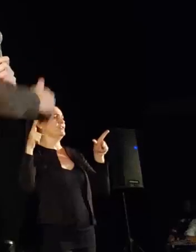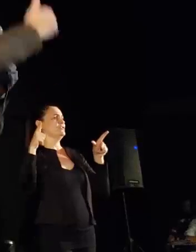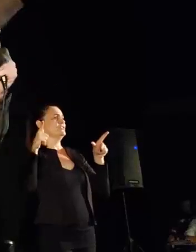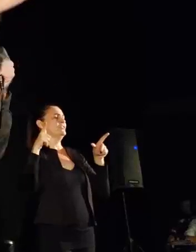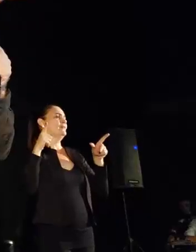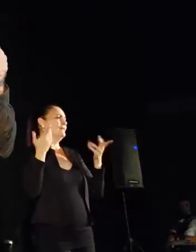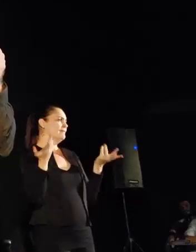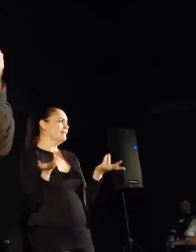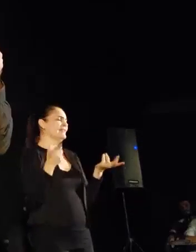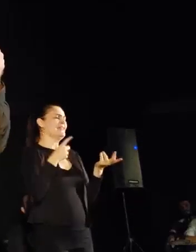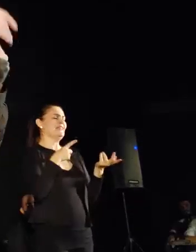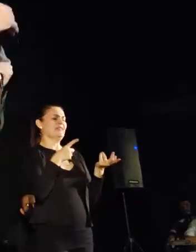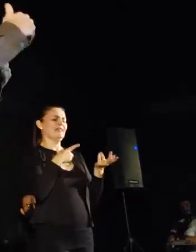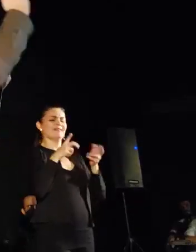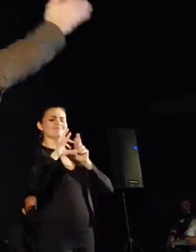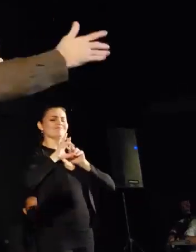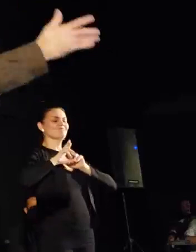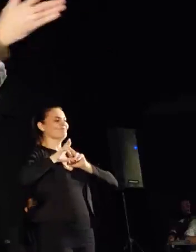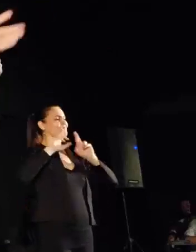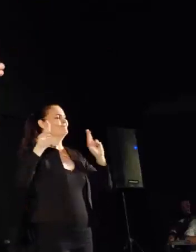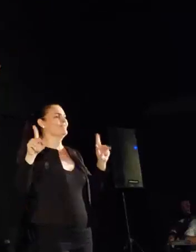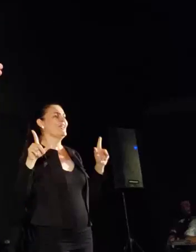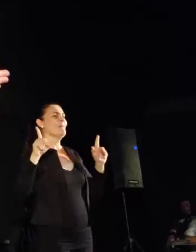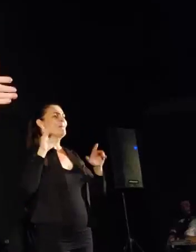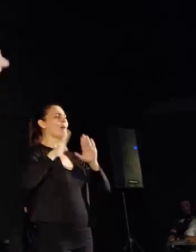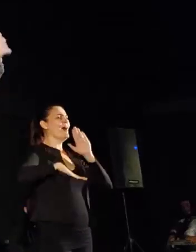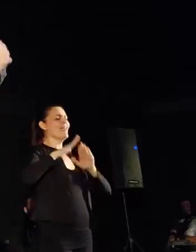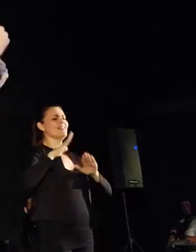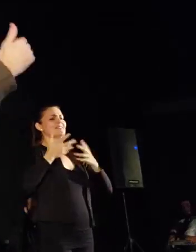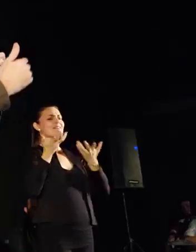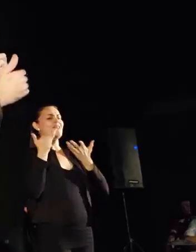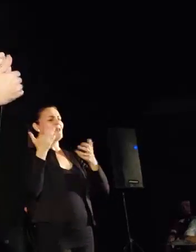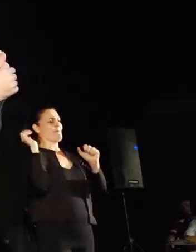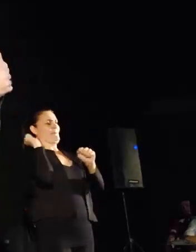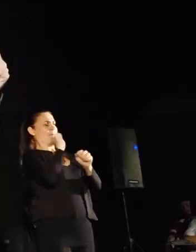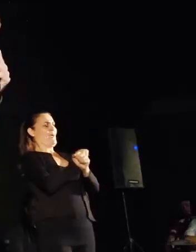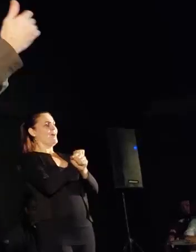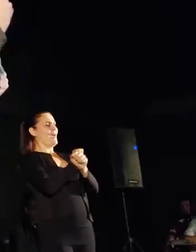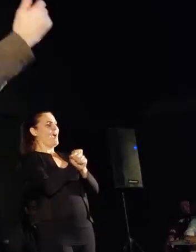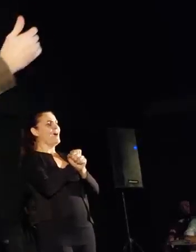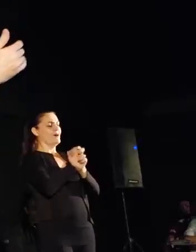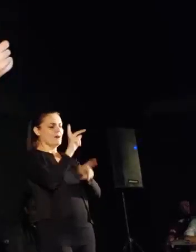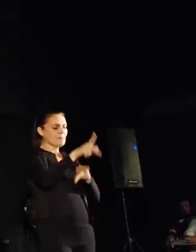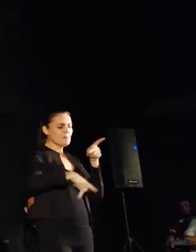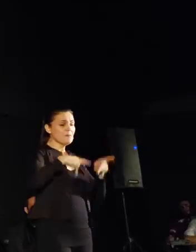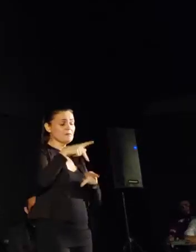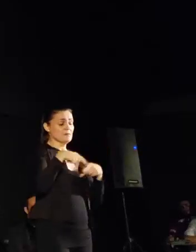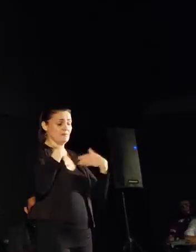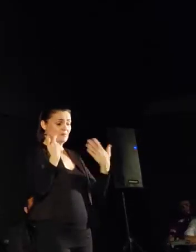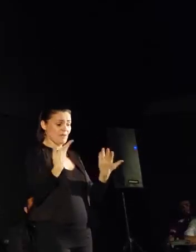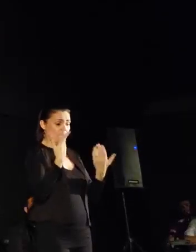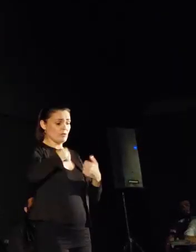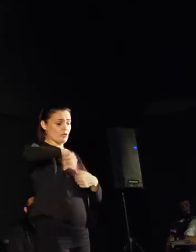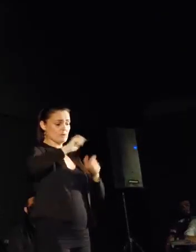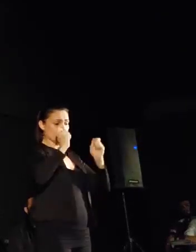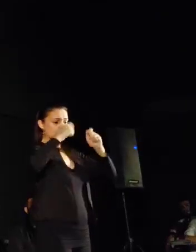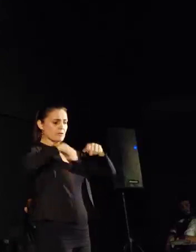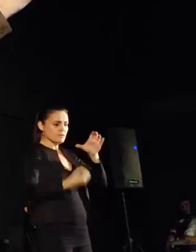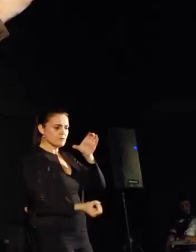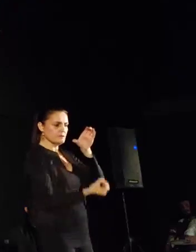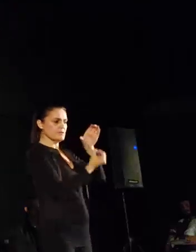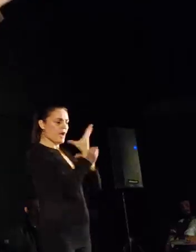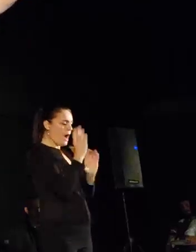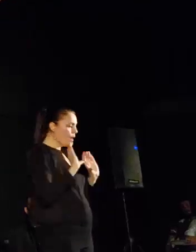uma estupidez, certo? A nos mobilizar. E a nossa capacidade, então, de criar coletivamente uma força